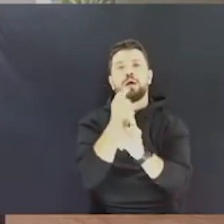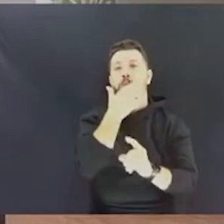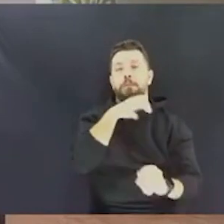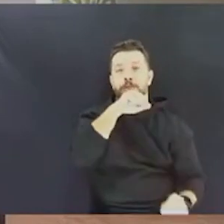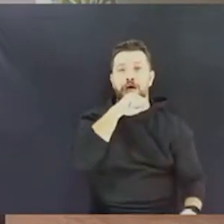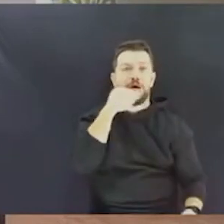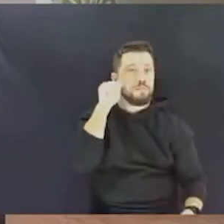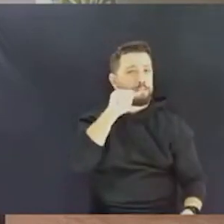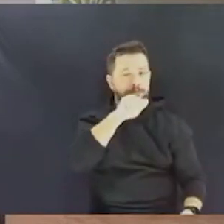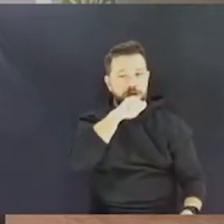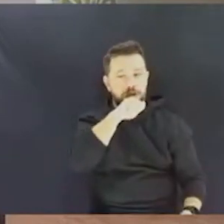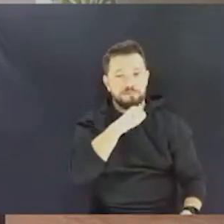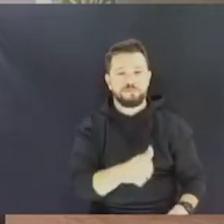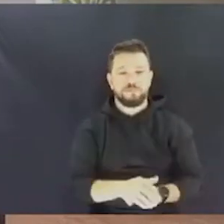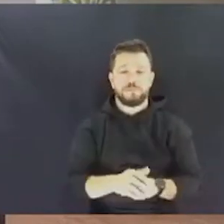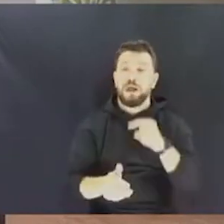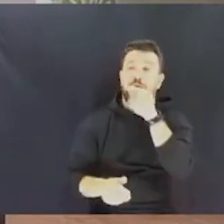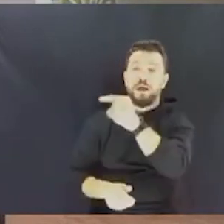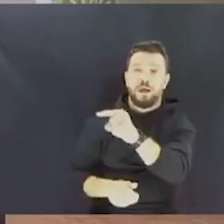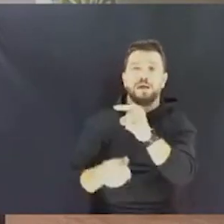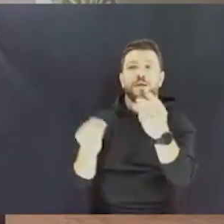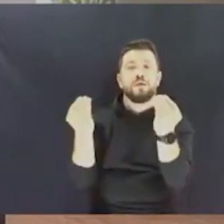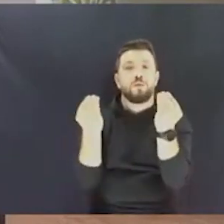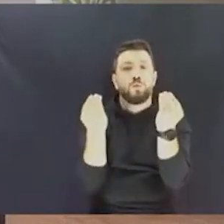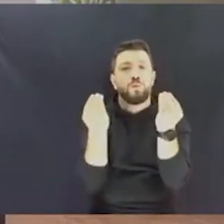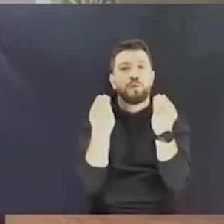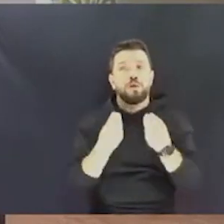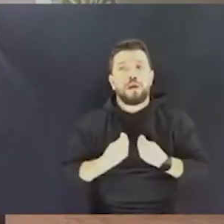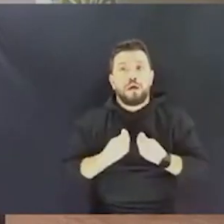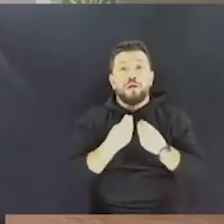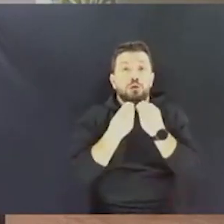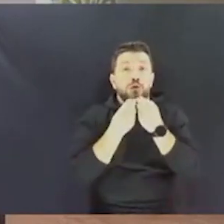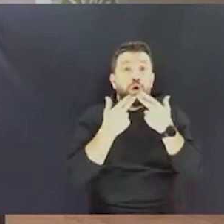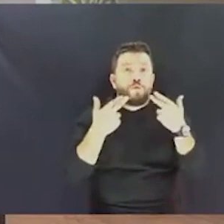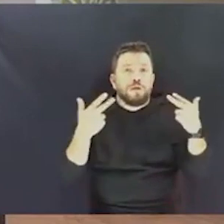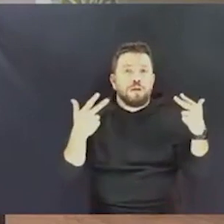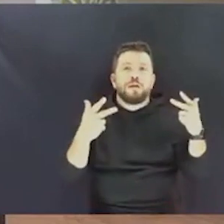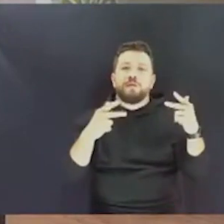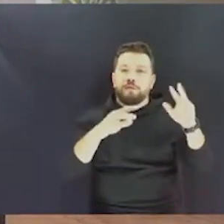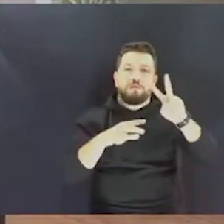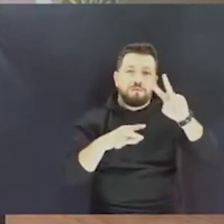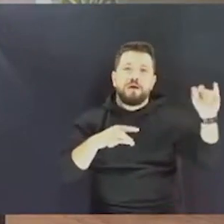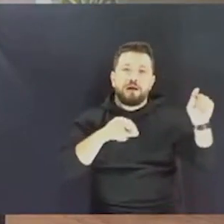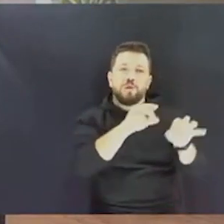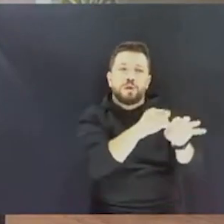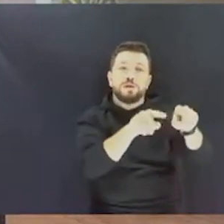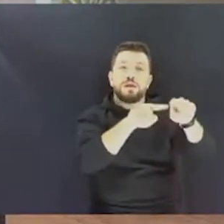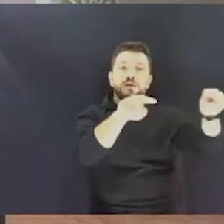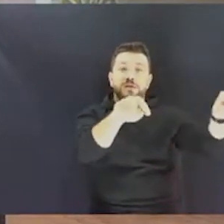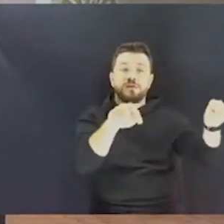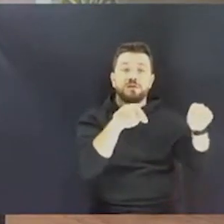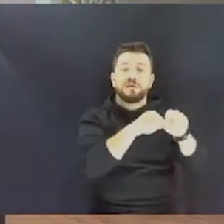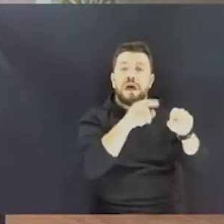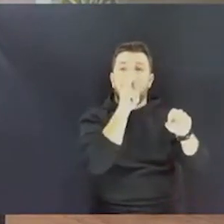nos traz a novidade nós em breve teremos uma sala permanente da Defensoria Pública para atendimento à população